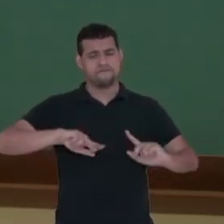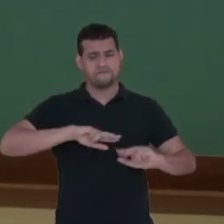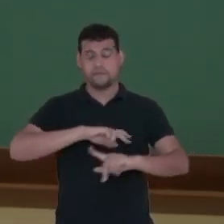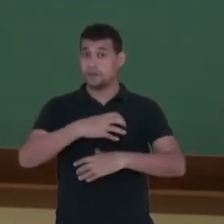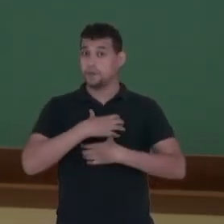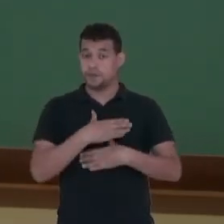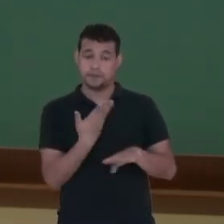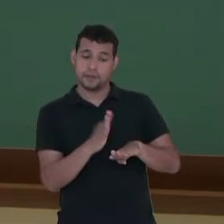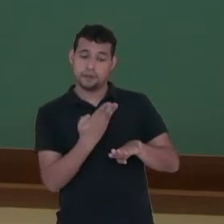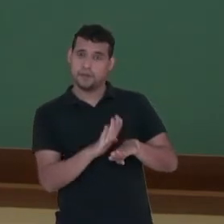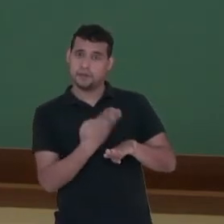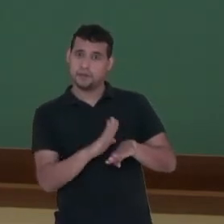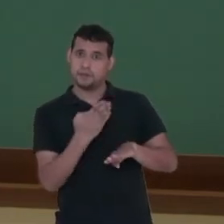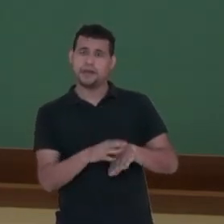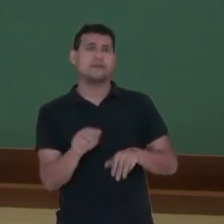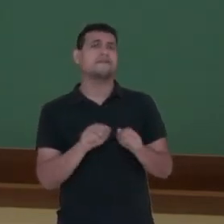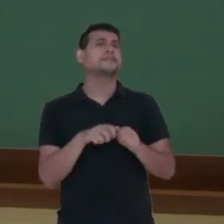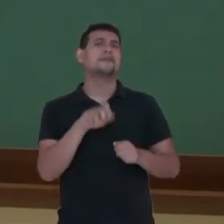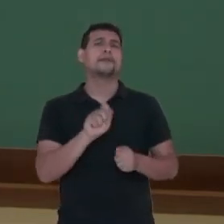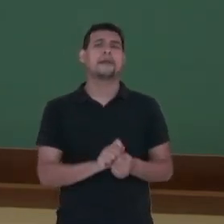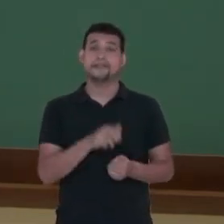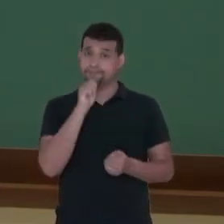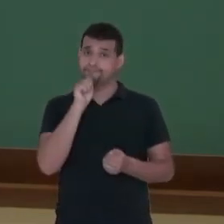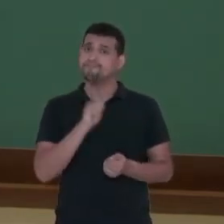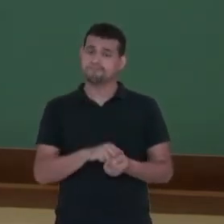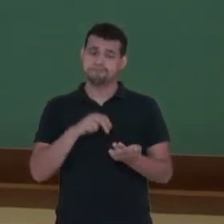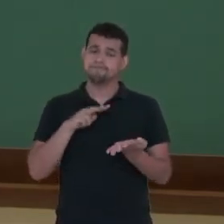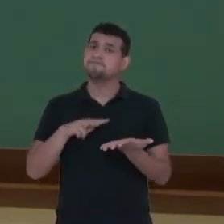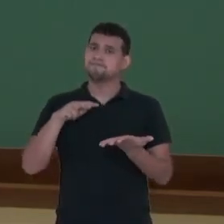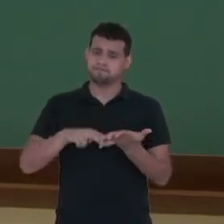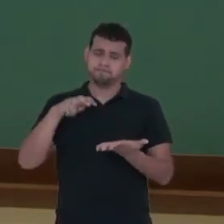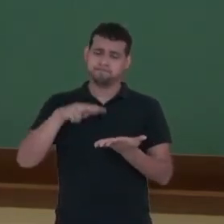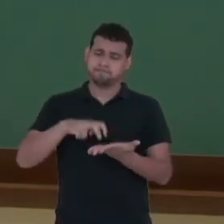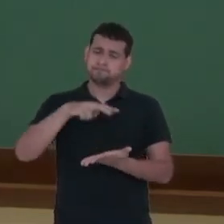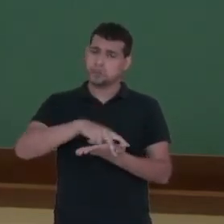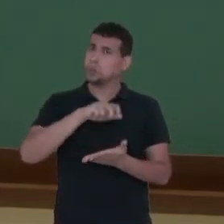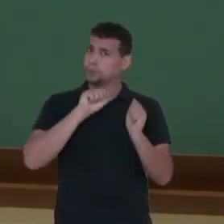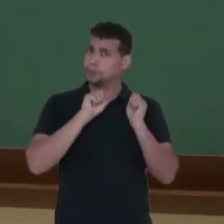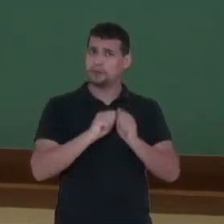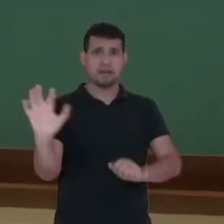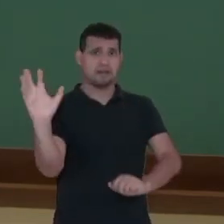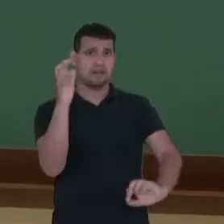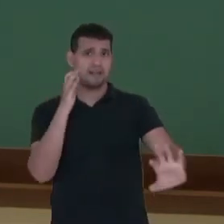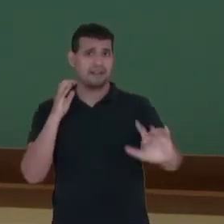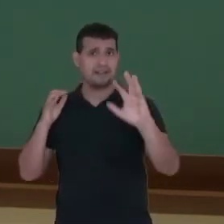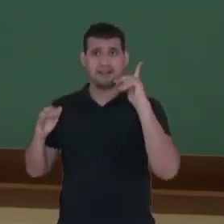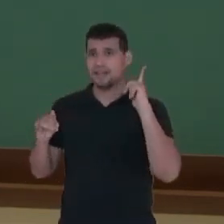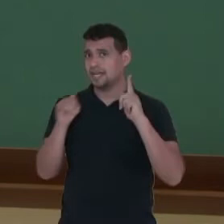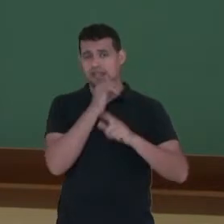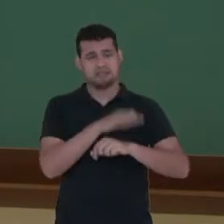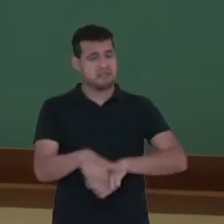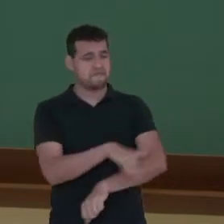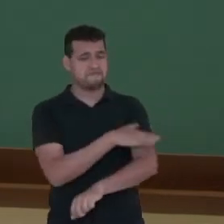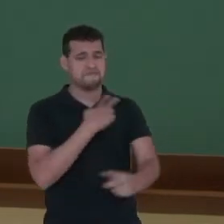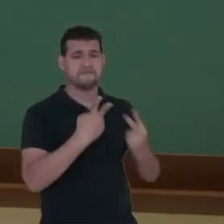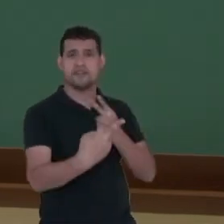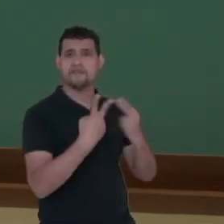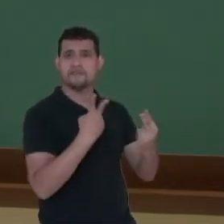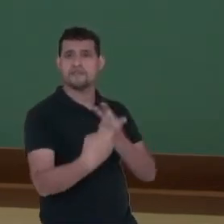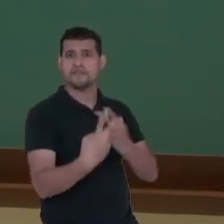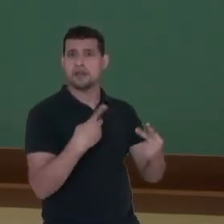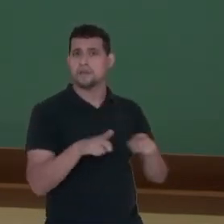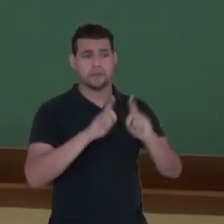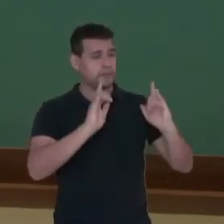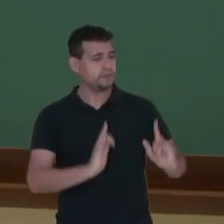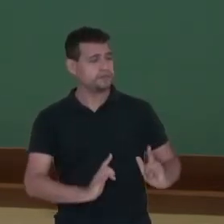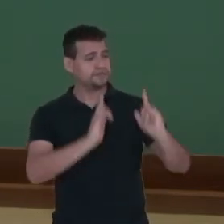se praticar o parkour. Ele pode ser praticado sim externo, né, na natureza, em vias urbanas, mas nós também